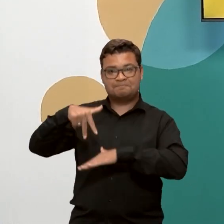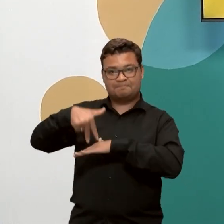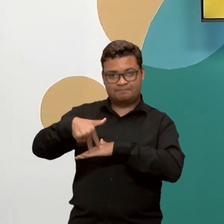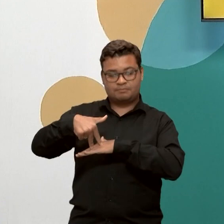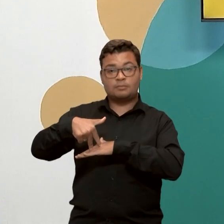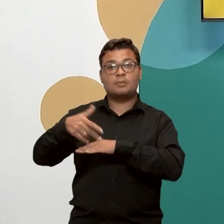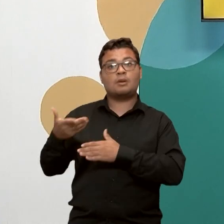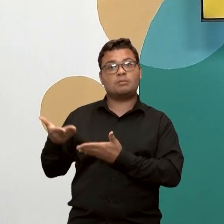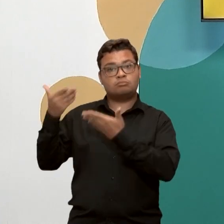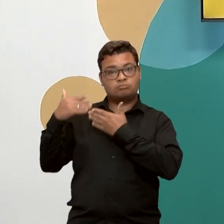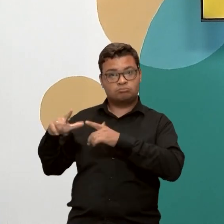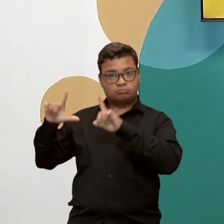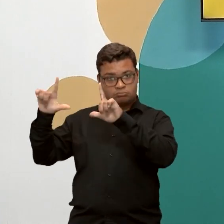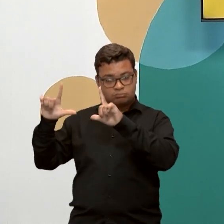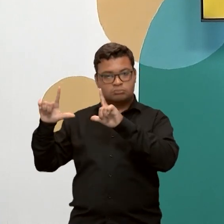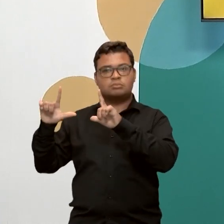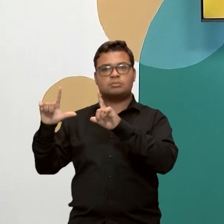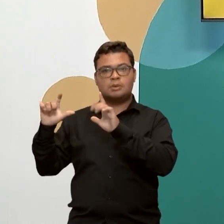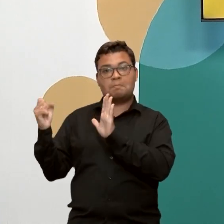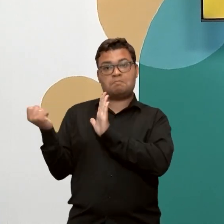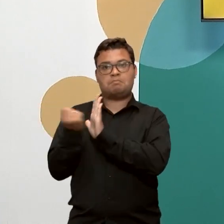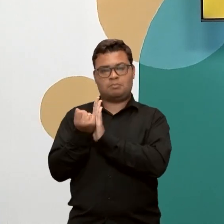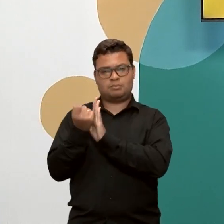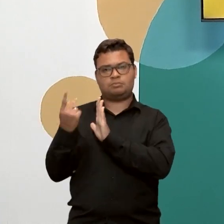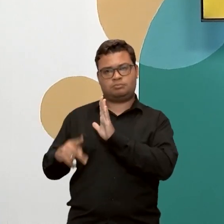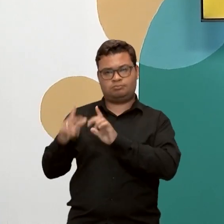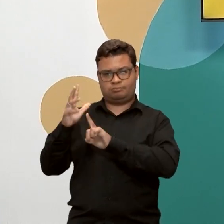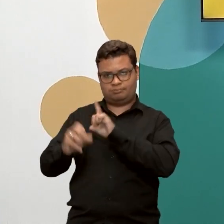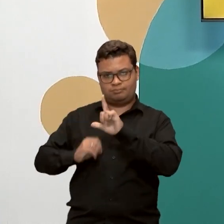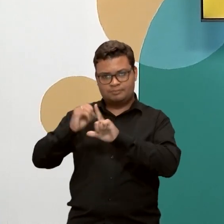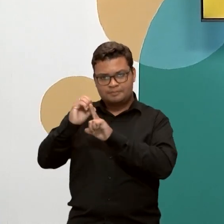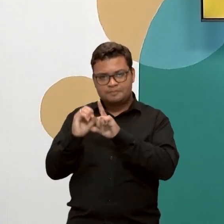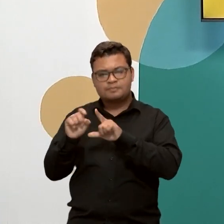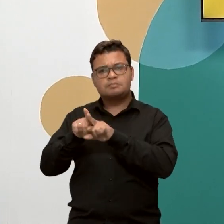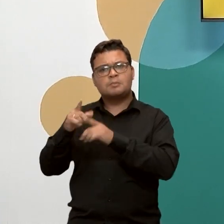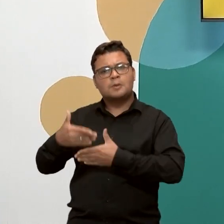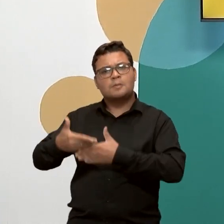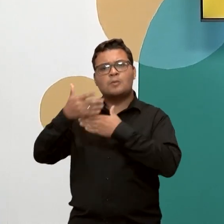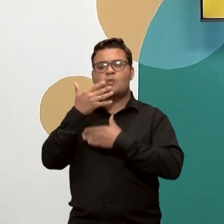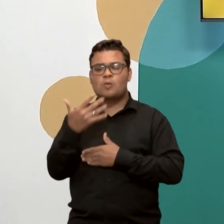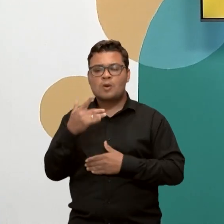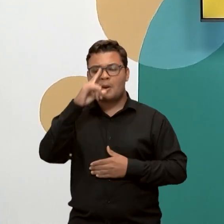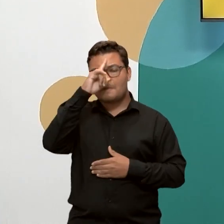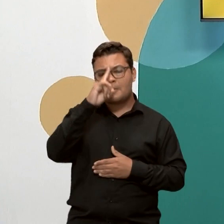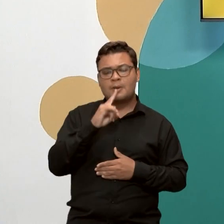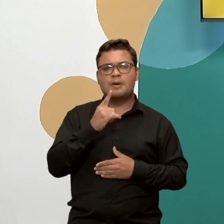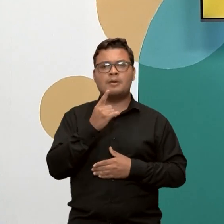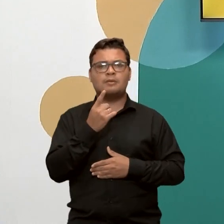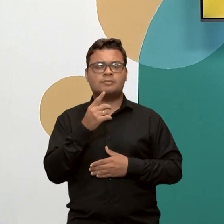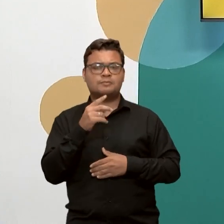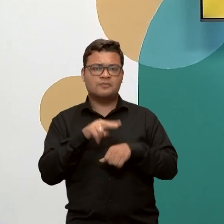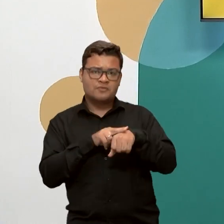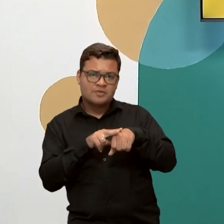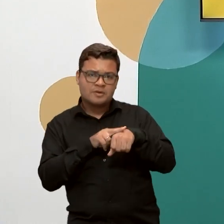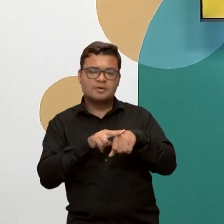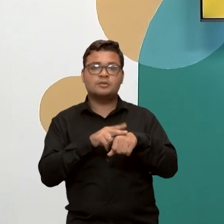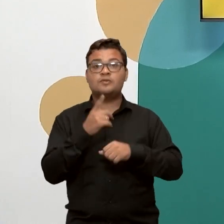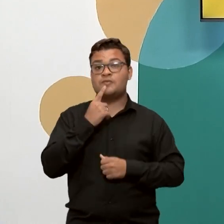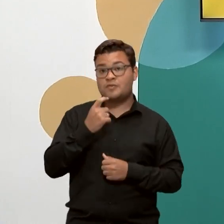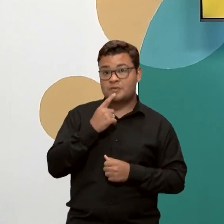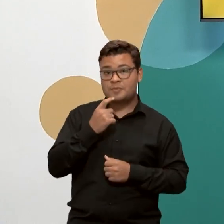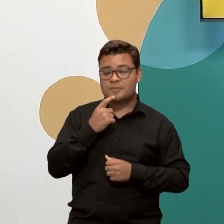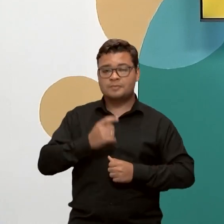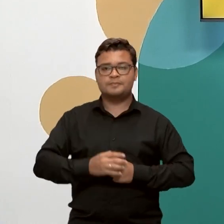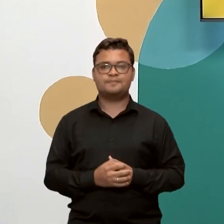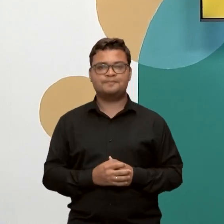uma televisão com a logo do programa e uma parede colorida em tonalidades de amarelo, verde e vermelho. Quem faz a interpretação para